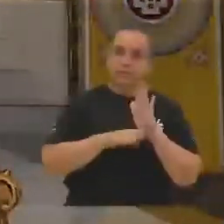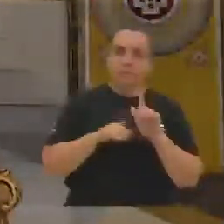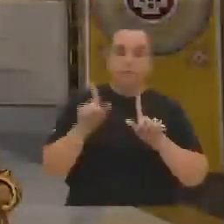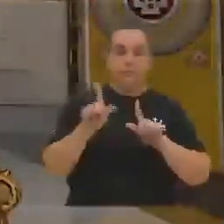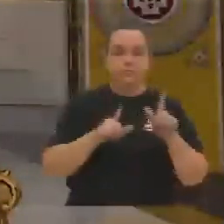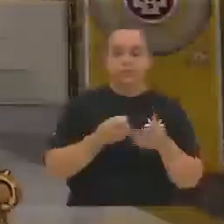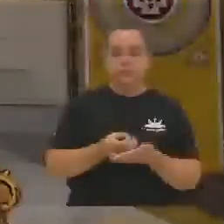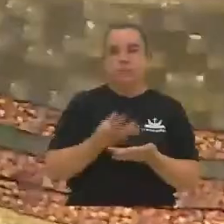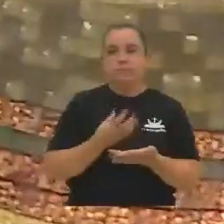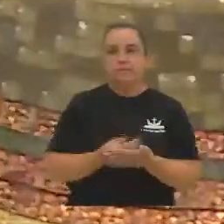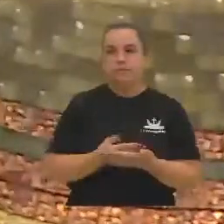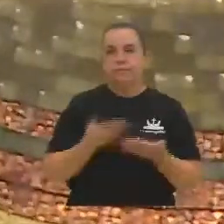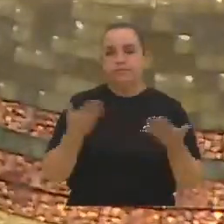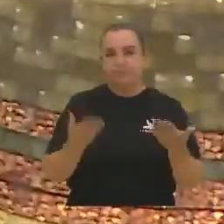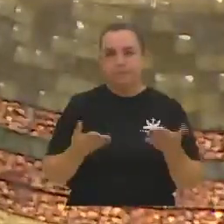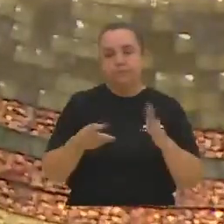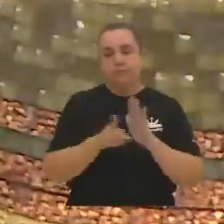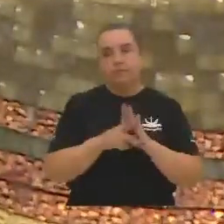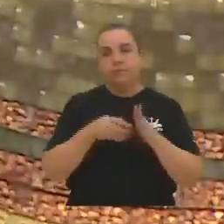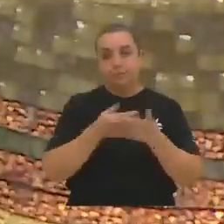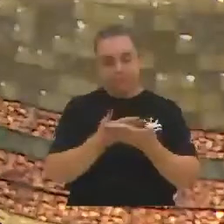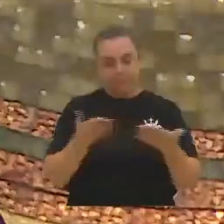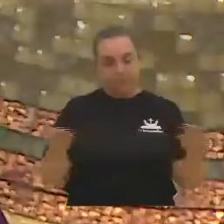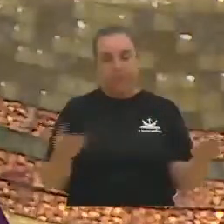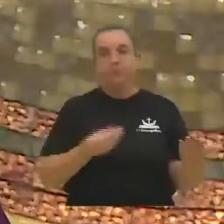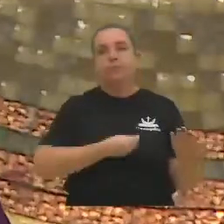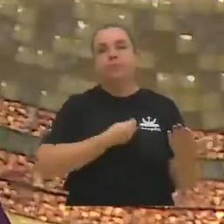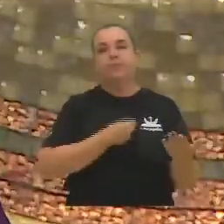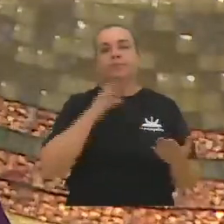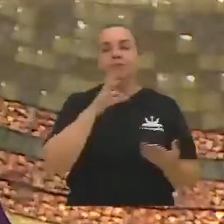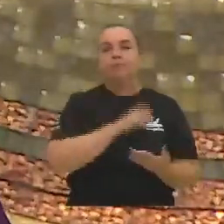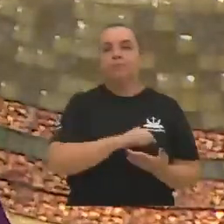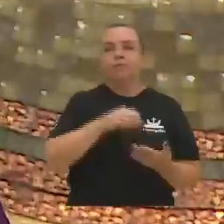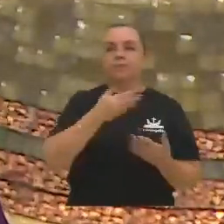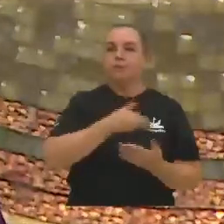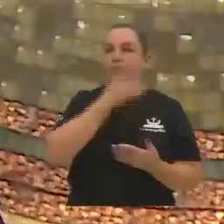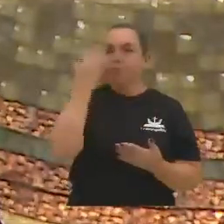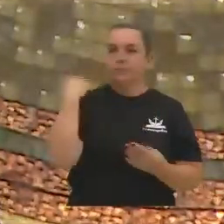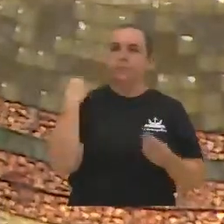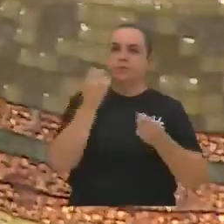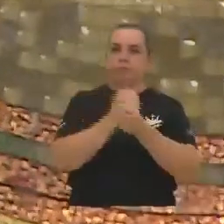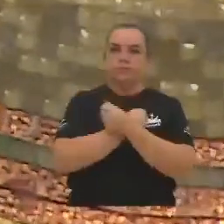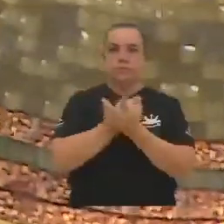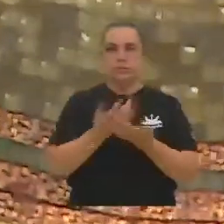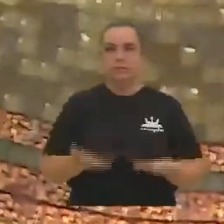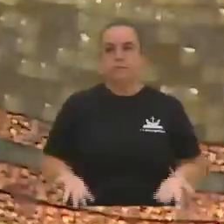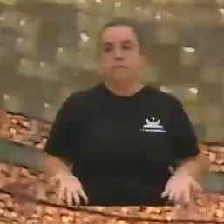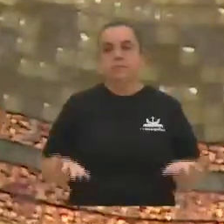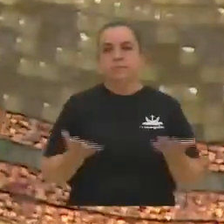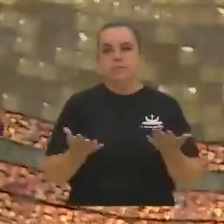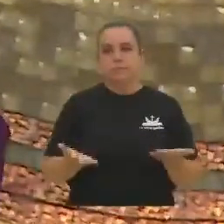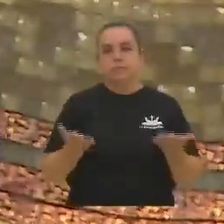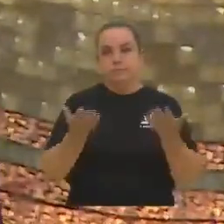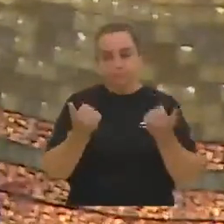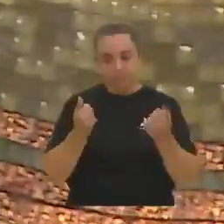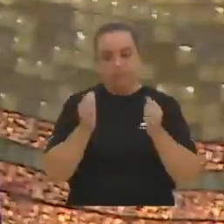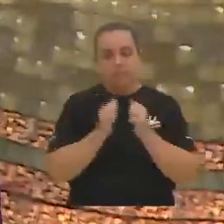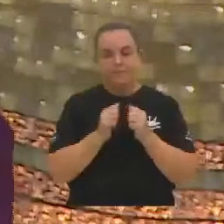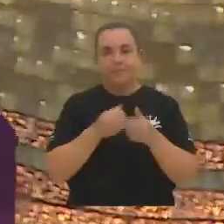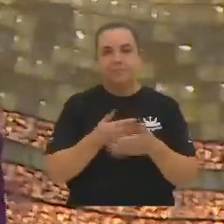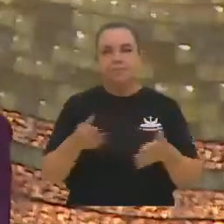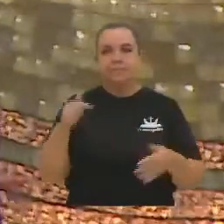TV Evangelizar destinada a vivermos o amor à Virgem Maria. Fique conosco em cada